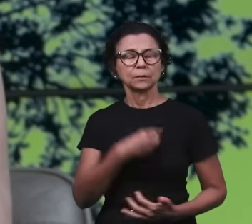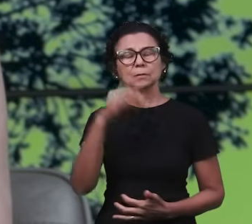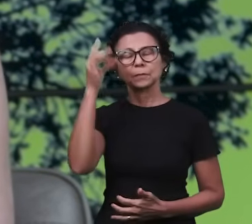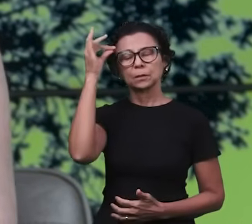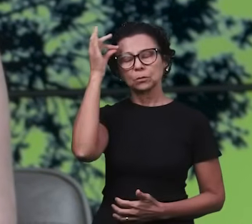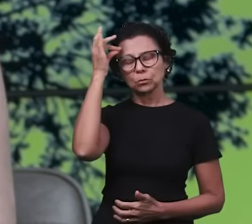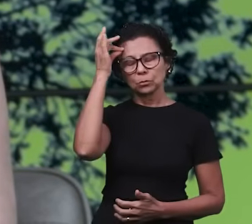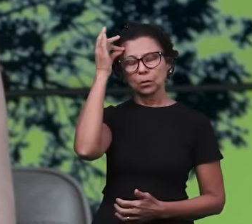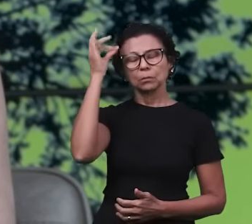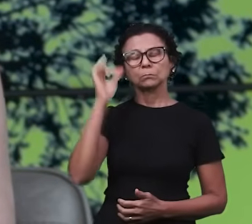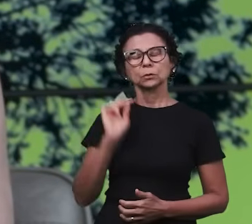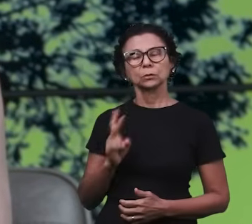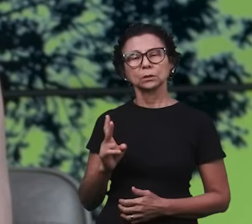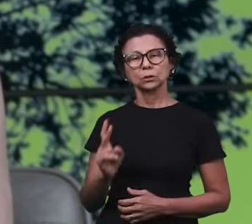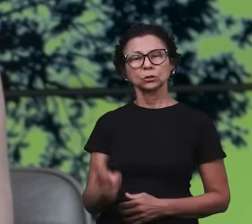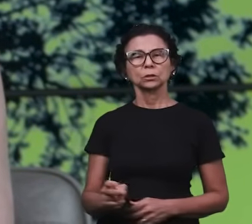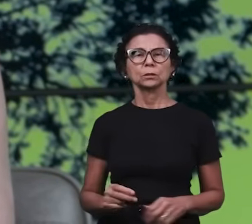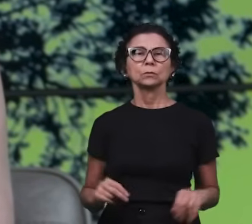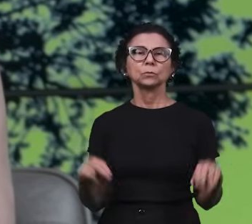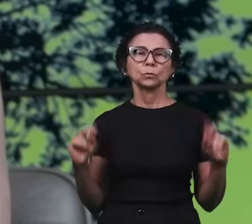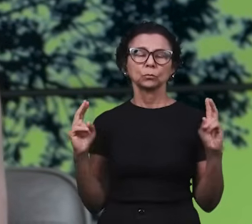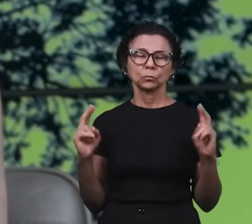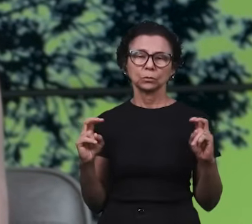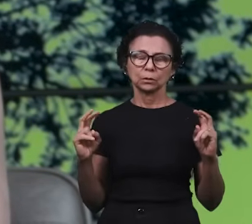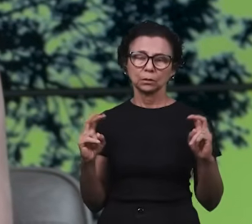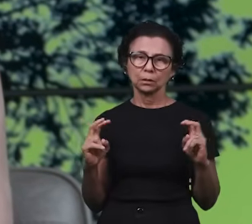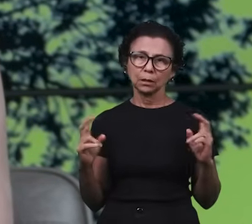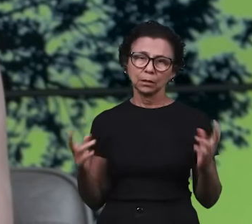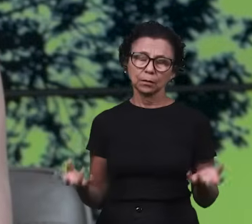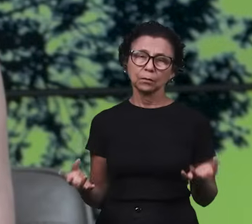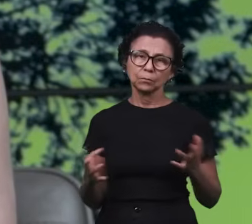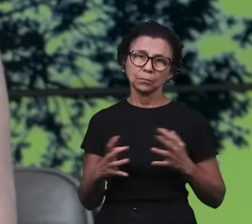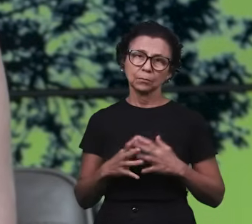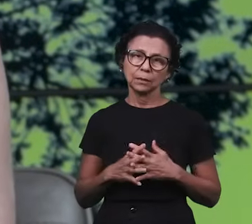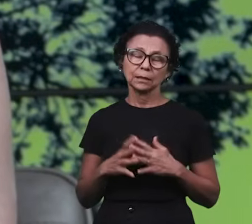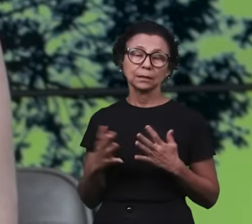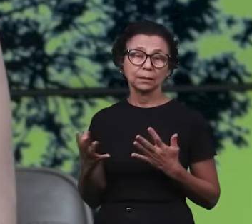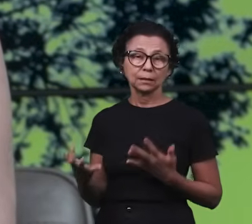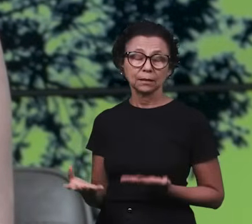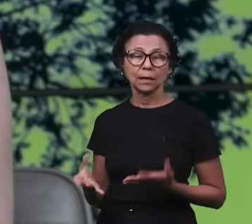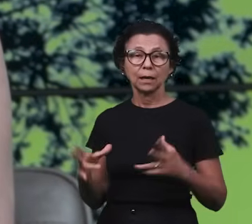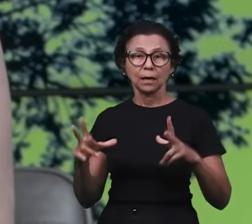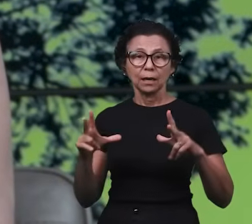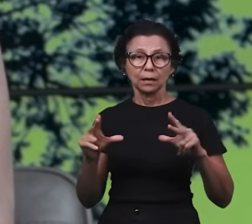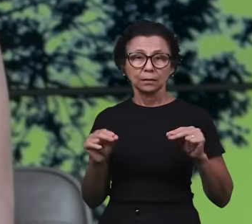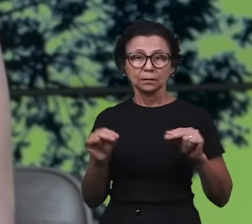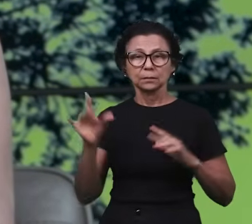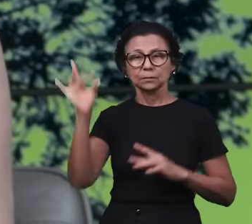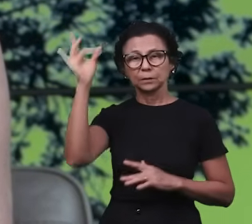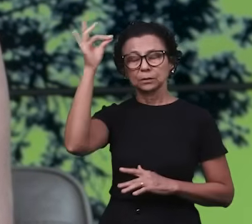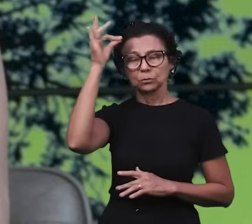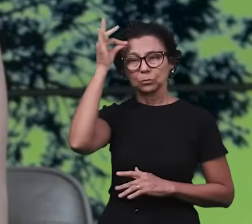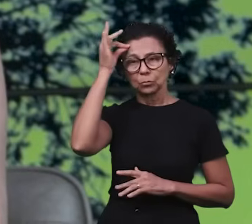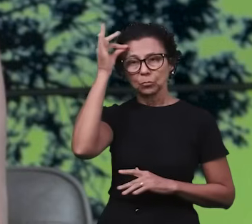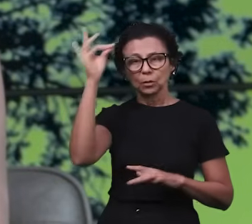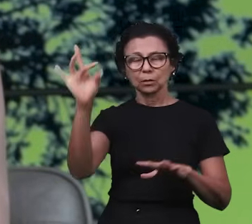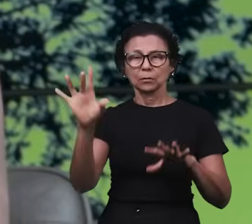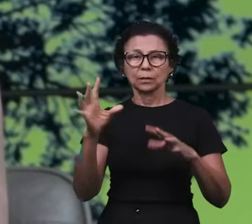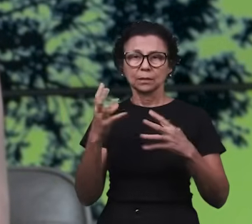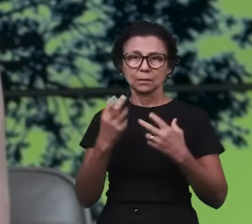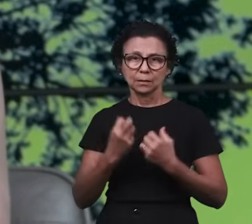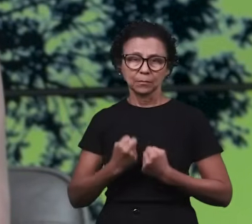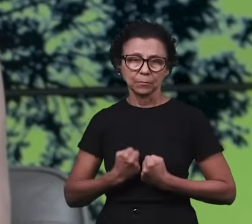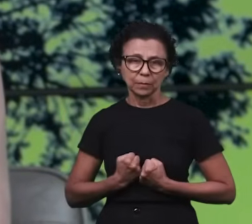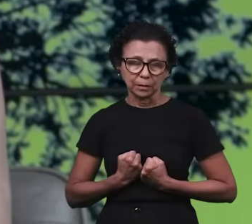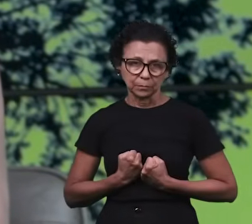Seguimos com a temática Que Culto é Esse o Vosso?, falando sobre a herança espiritual que recebemos e que somos chamados